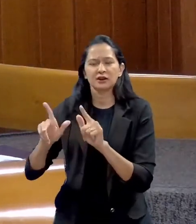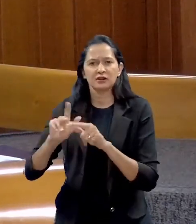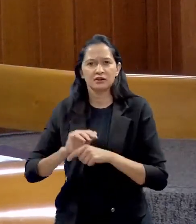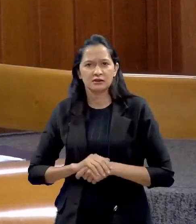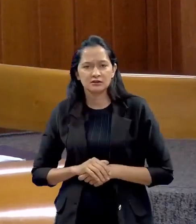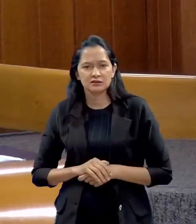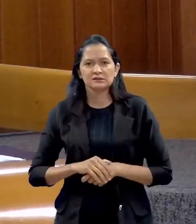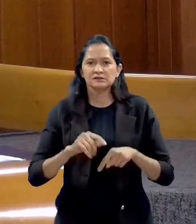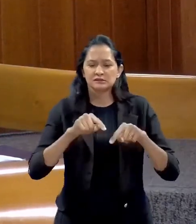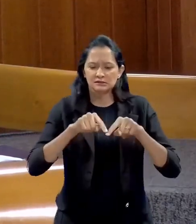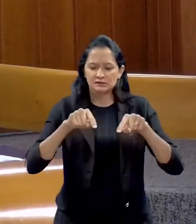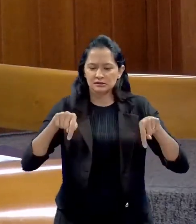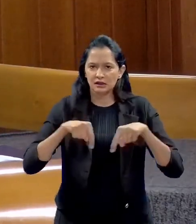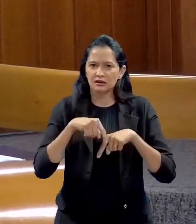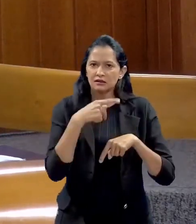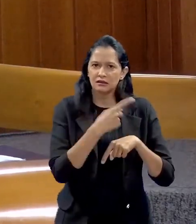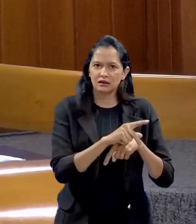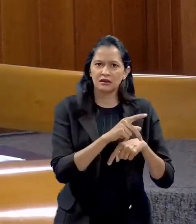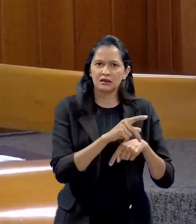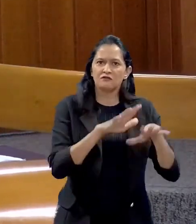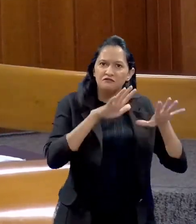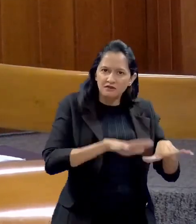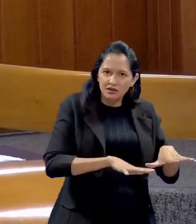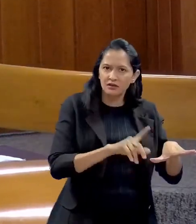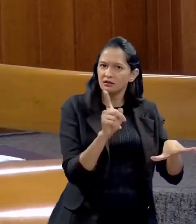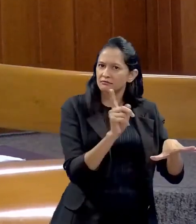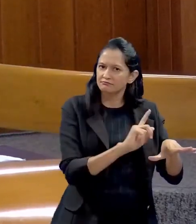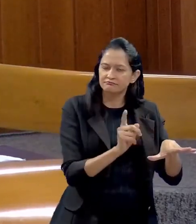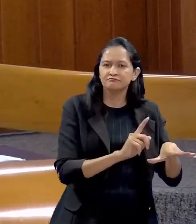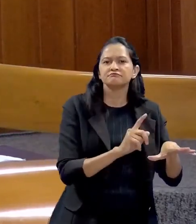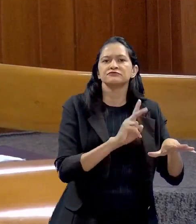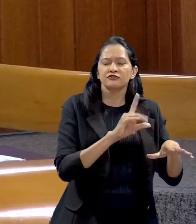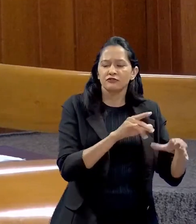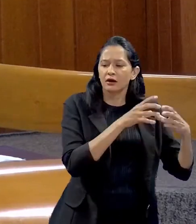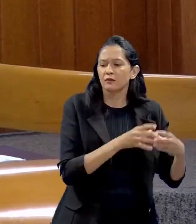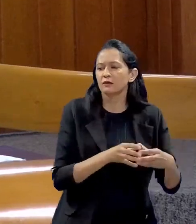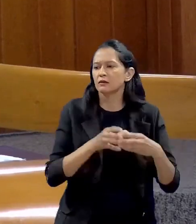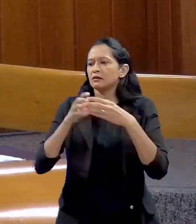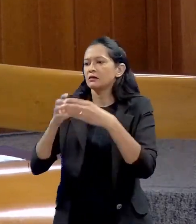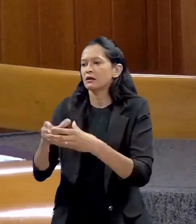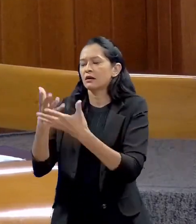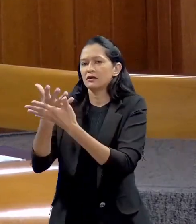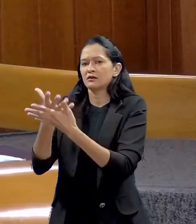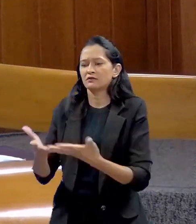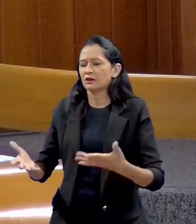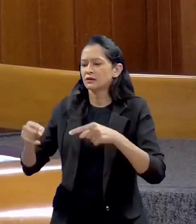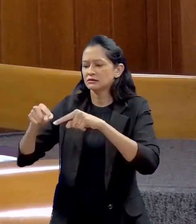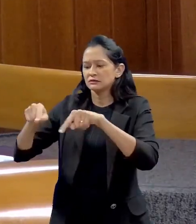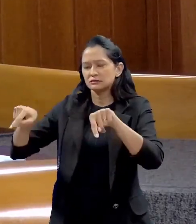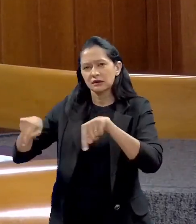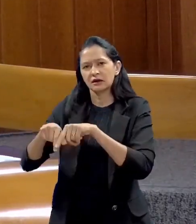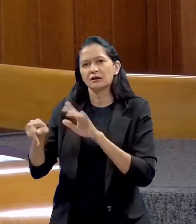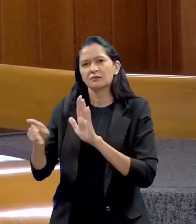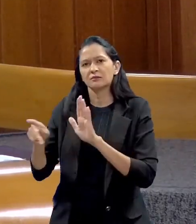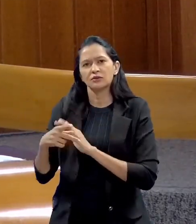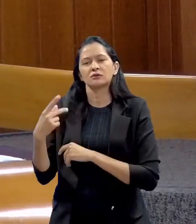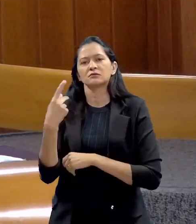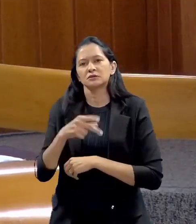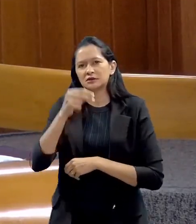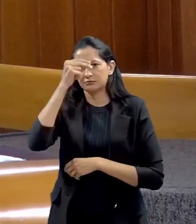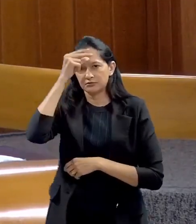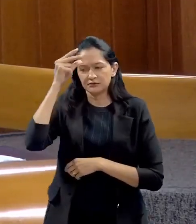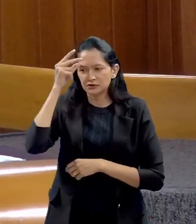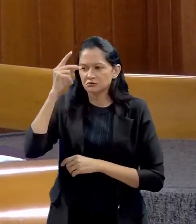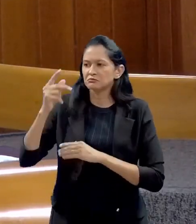gabinete. A primeira coisa que foi montada no mutirão foi o seu gabinete, aonde